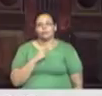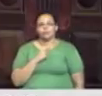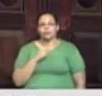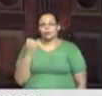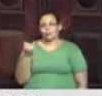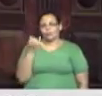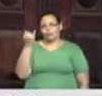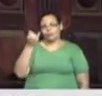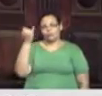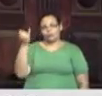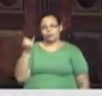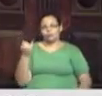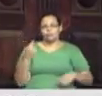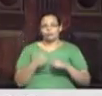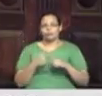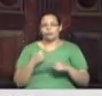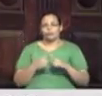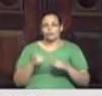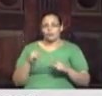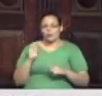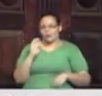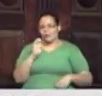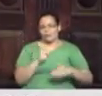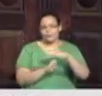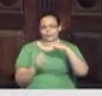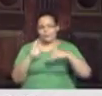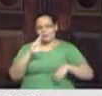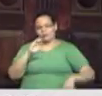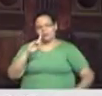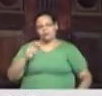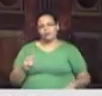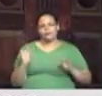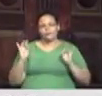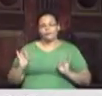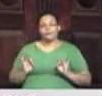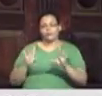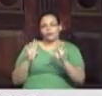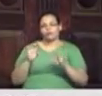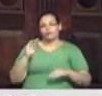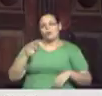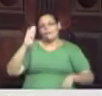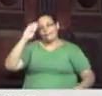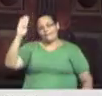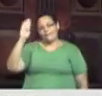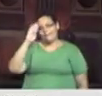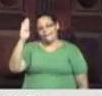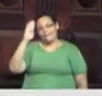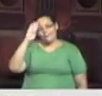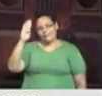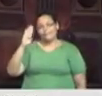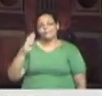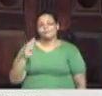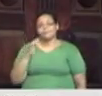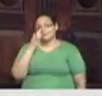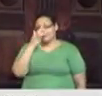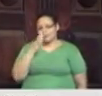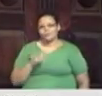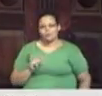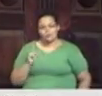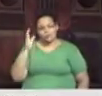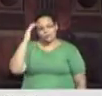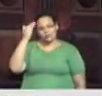bastante importante, porque a venda da SEDAI está como parte principal, preponderante,